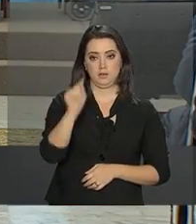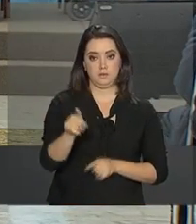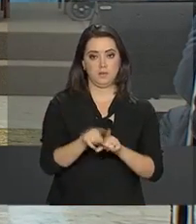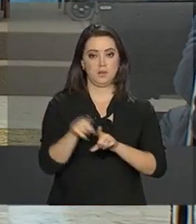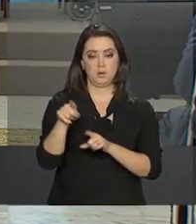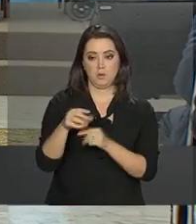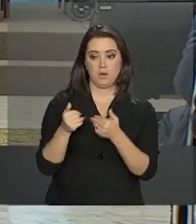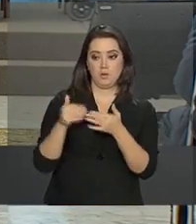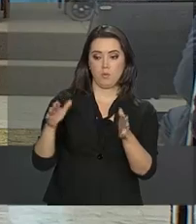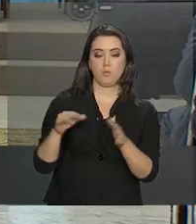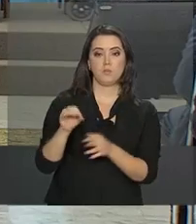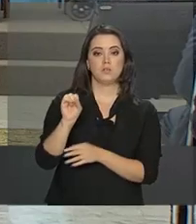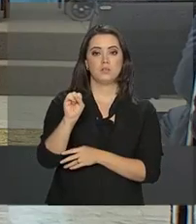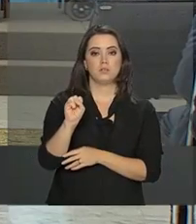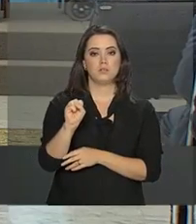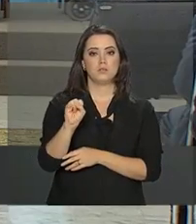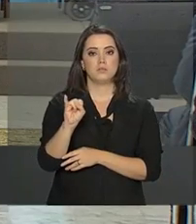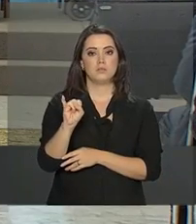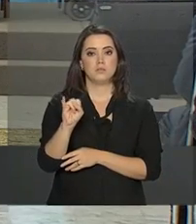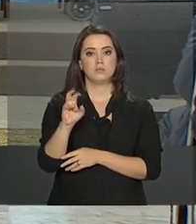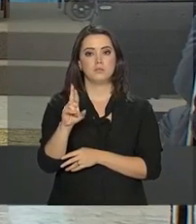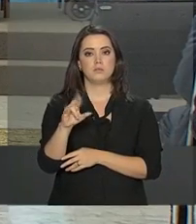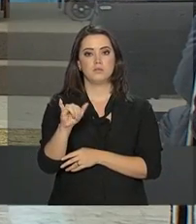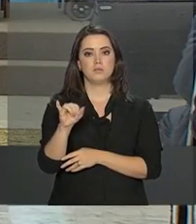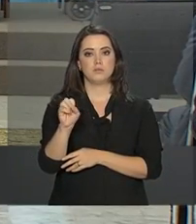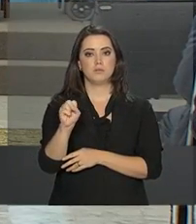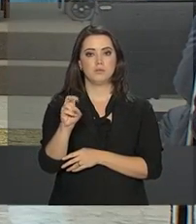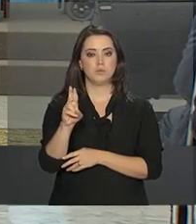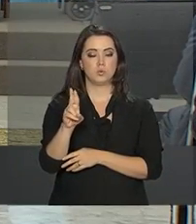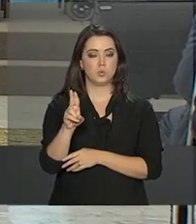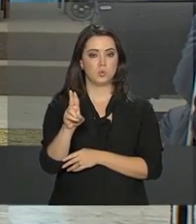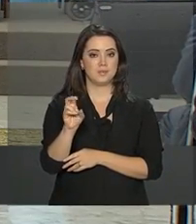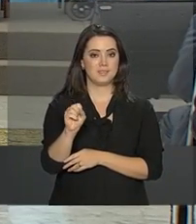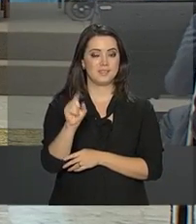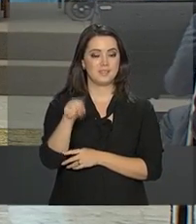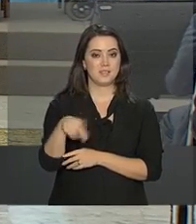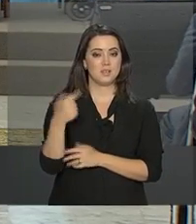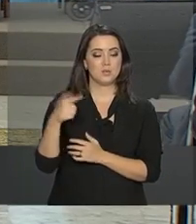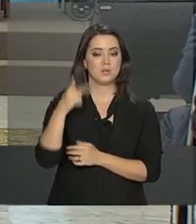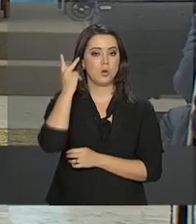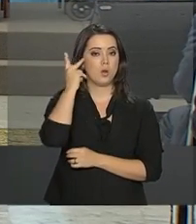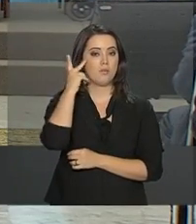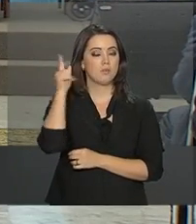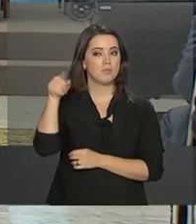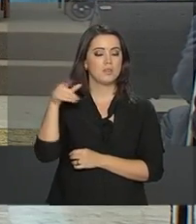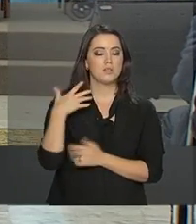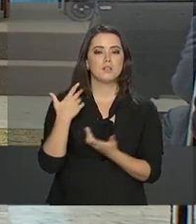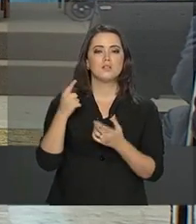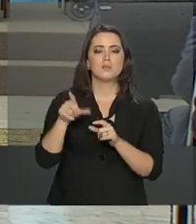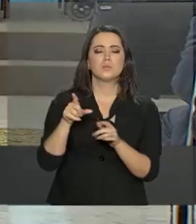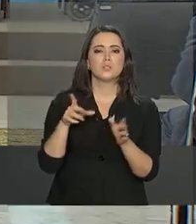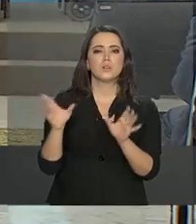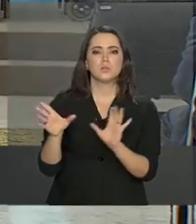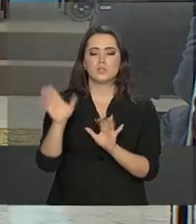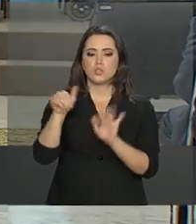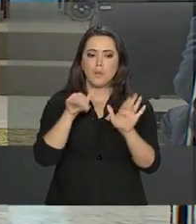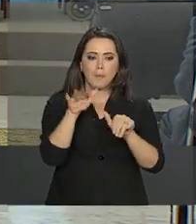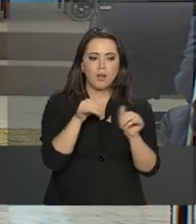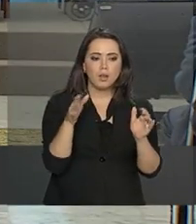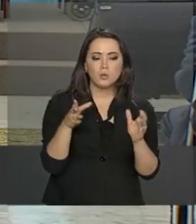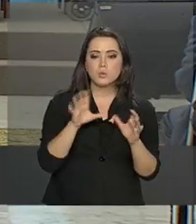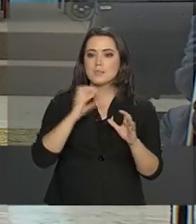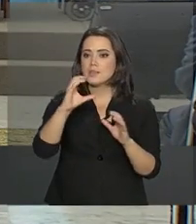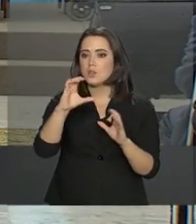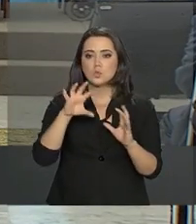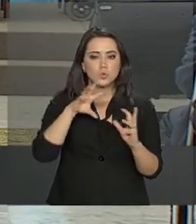do Sirius, né? Que, na verdade, lá em Campinas, está chamando para a região cientistas do